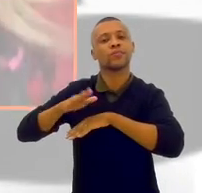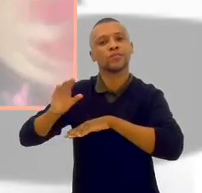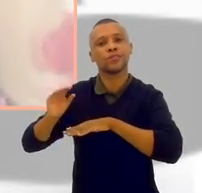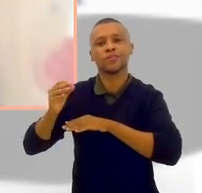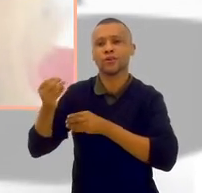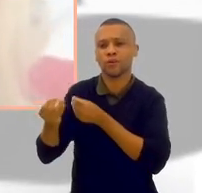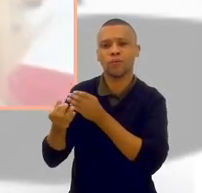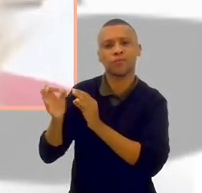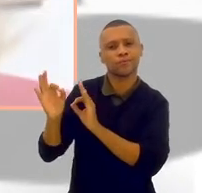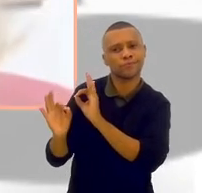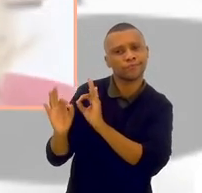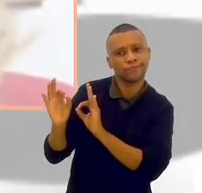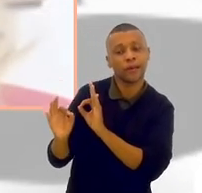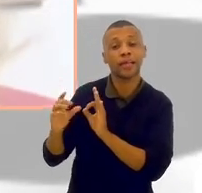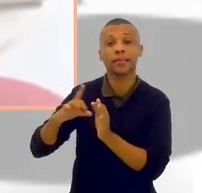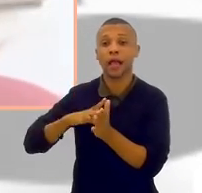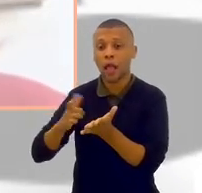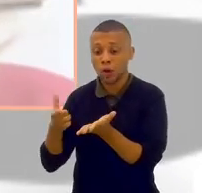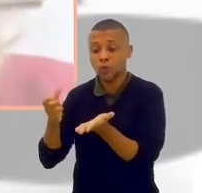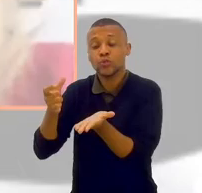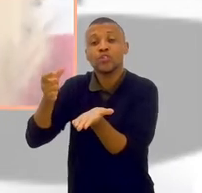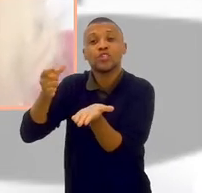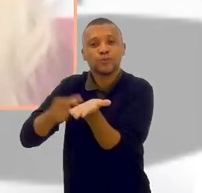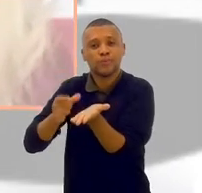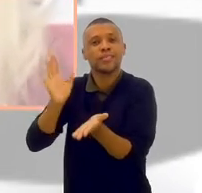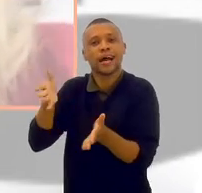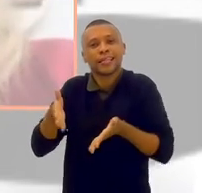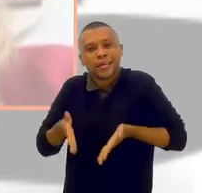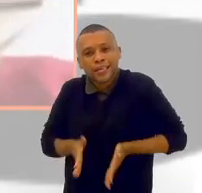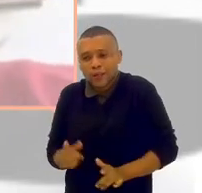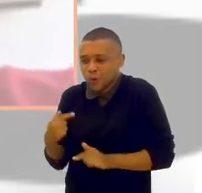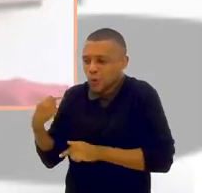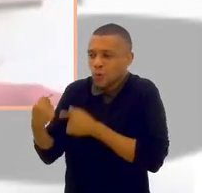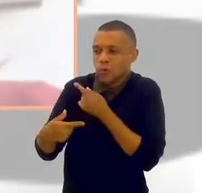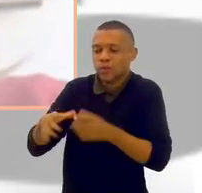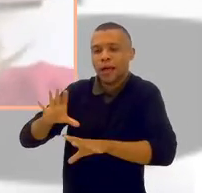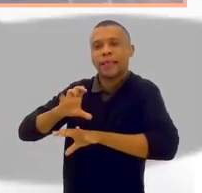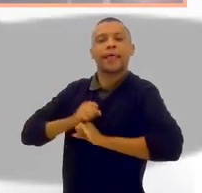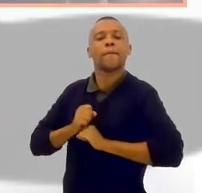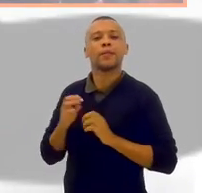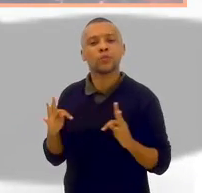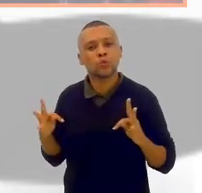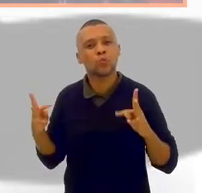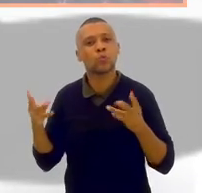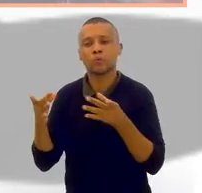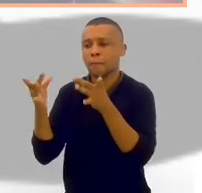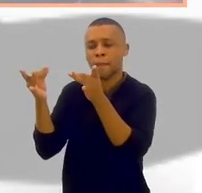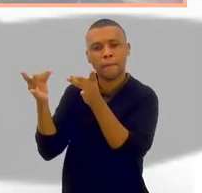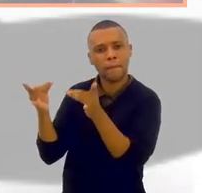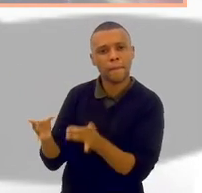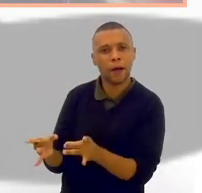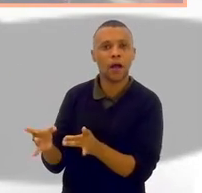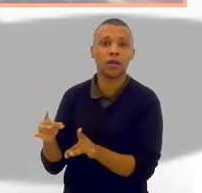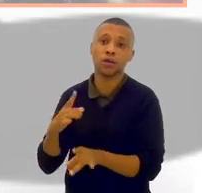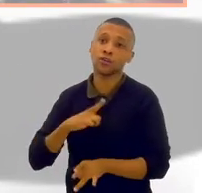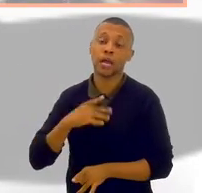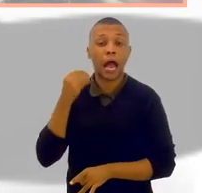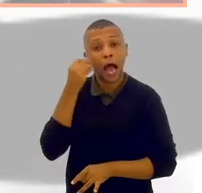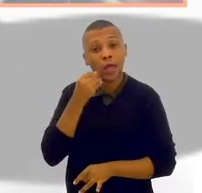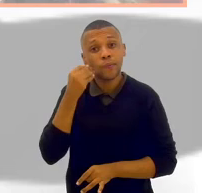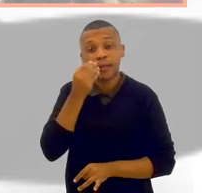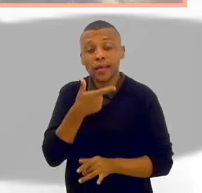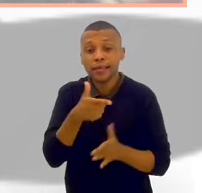de internet, né? Porque eles nasceram com chip na veia, né? Eles já sabem tudo. E eu tinha experiência da